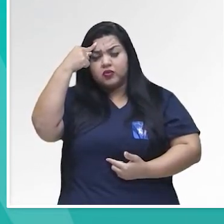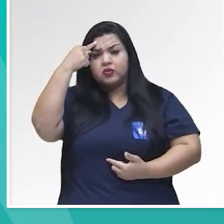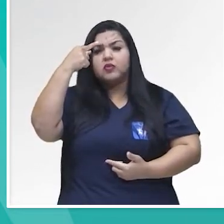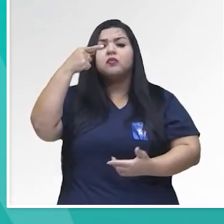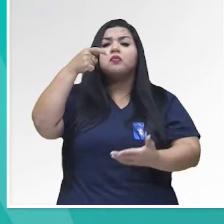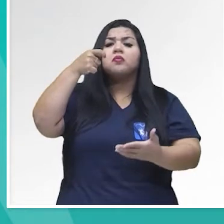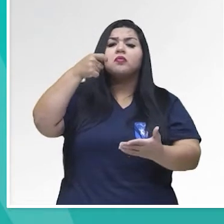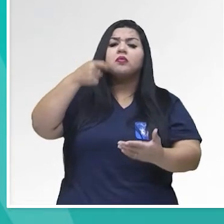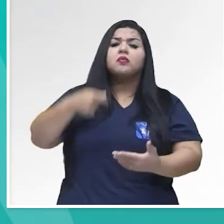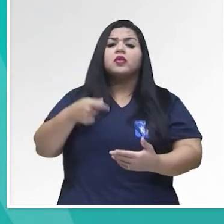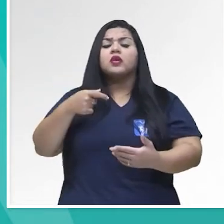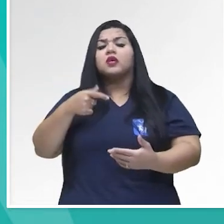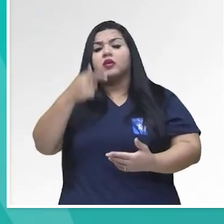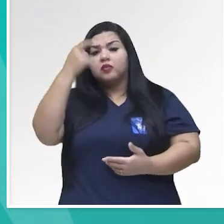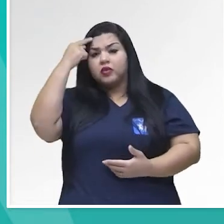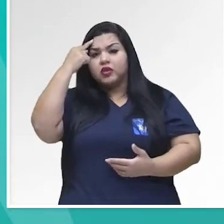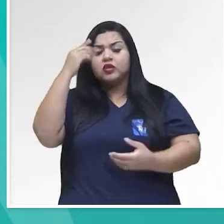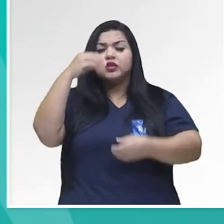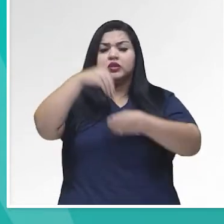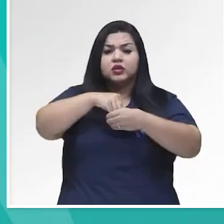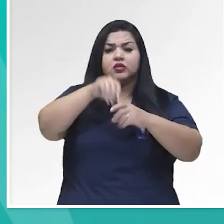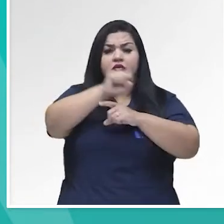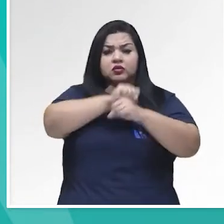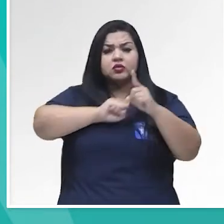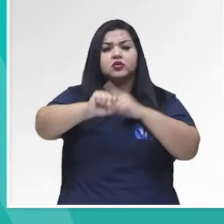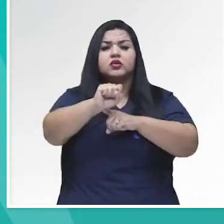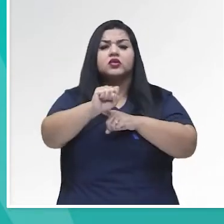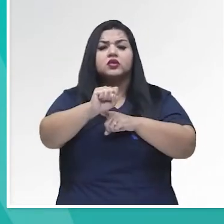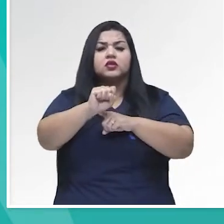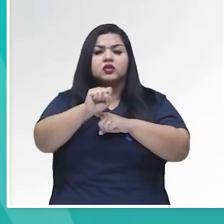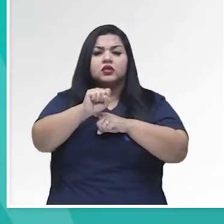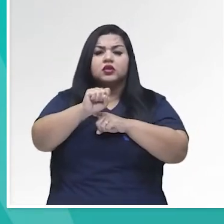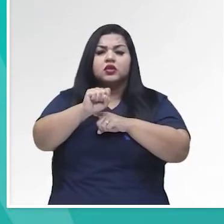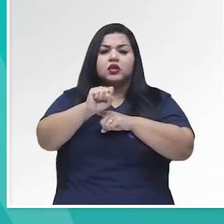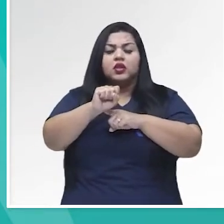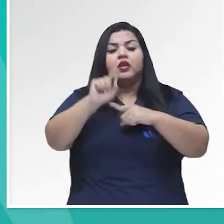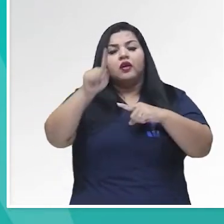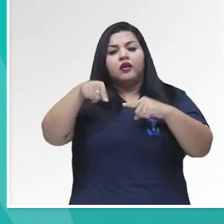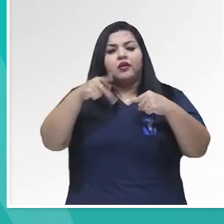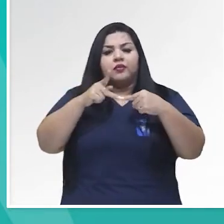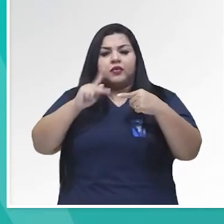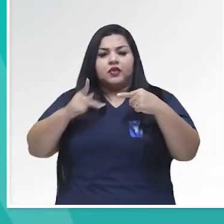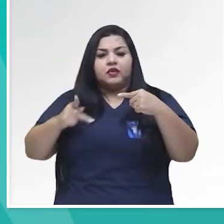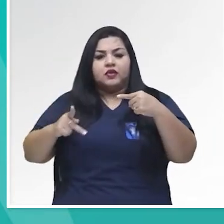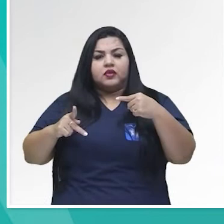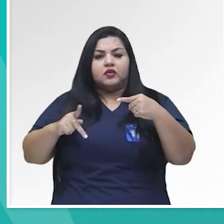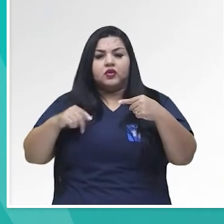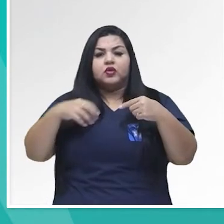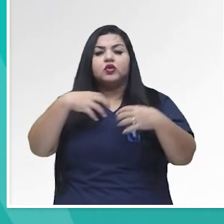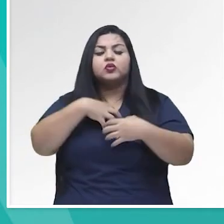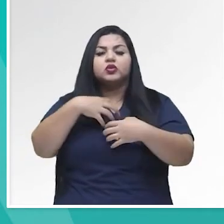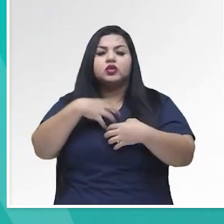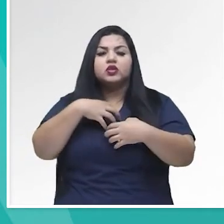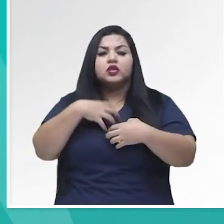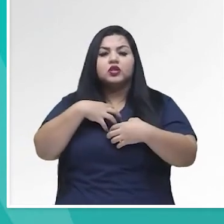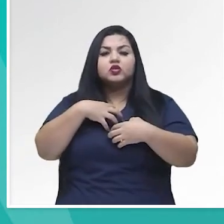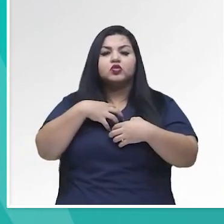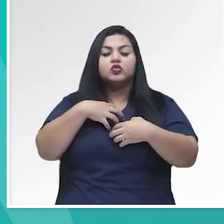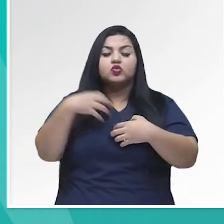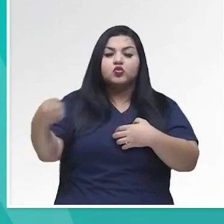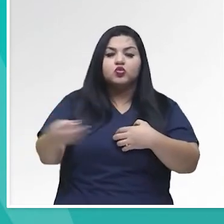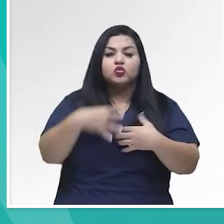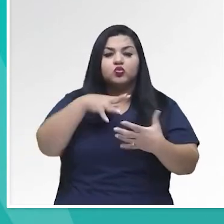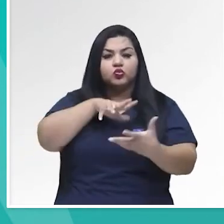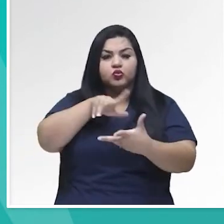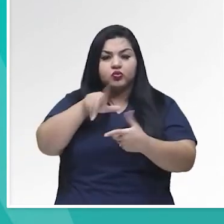pensadas para o indivíduo numa sociedade são paradigmas. É um jeito de ser no mundo.